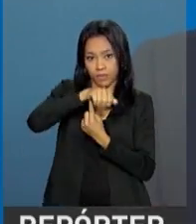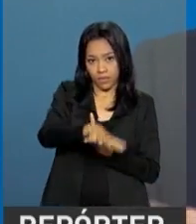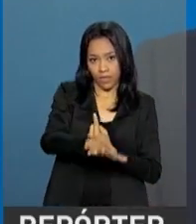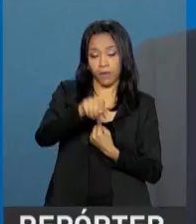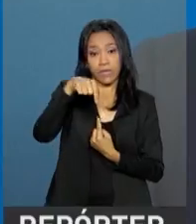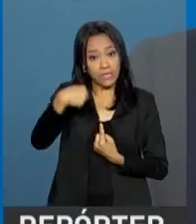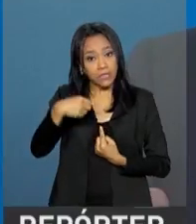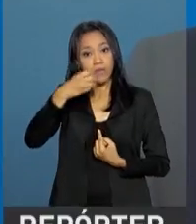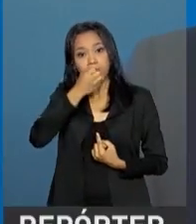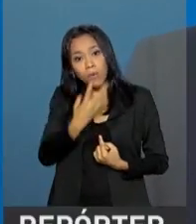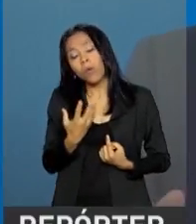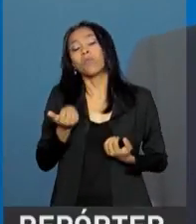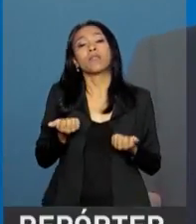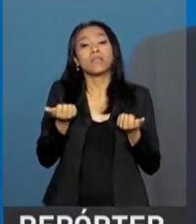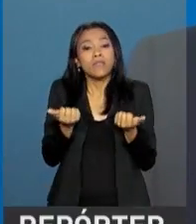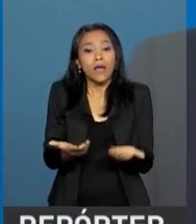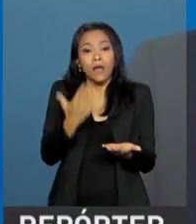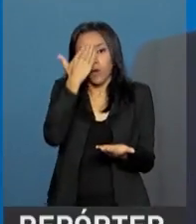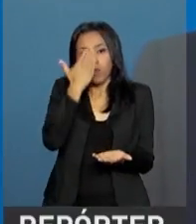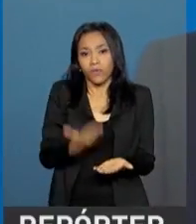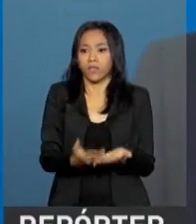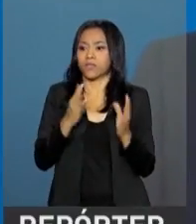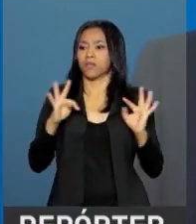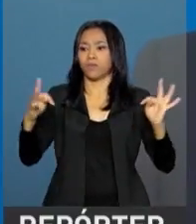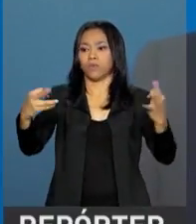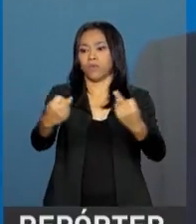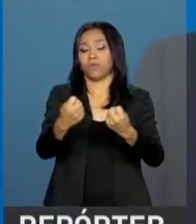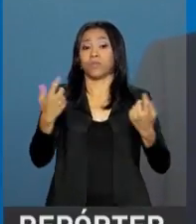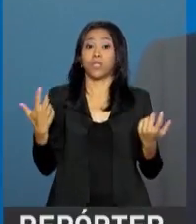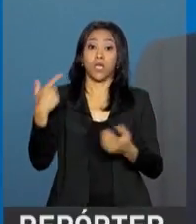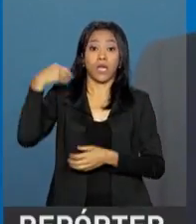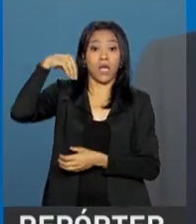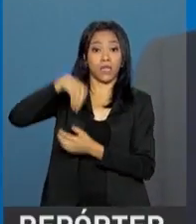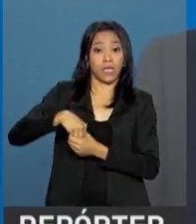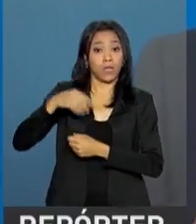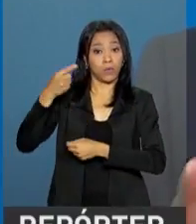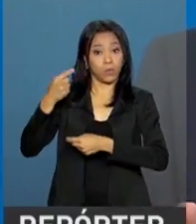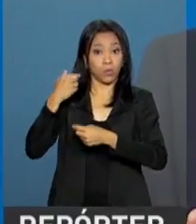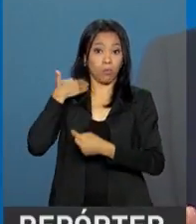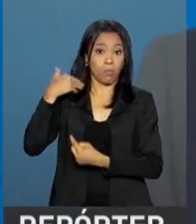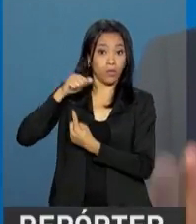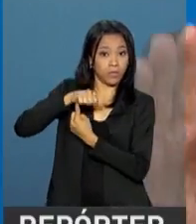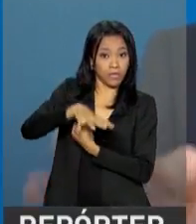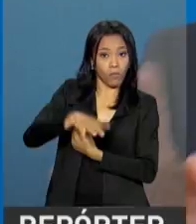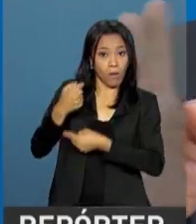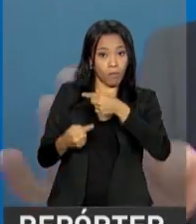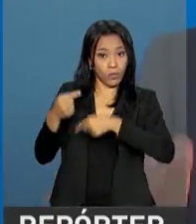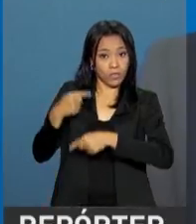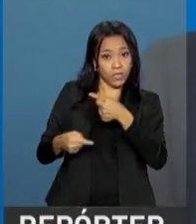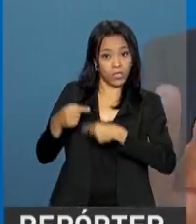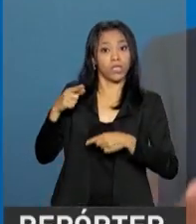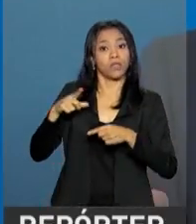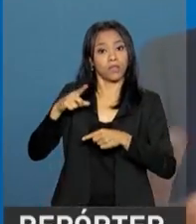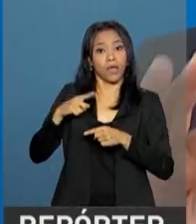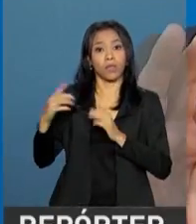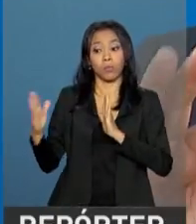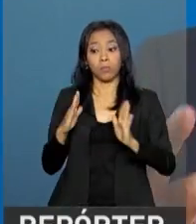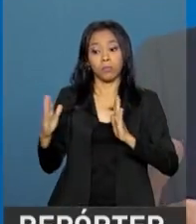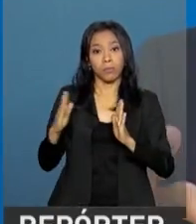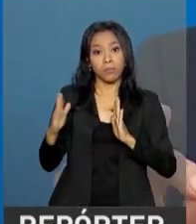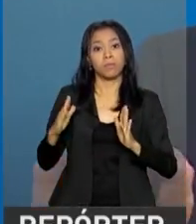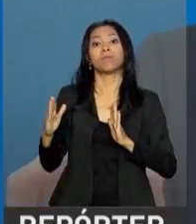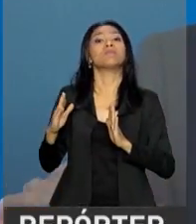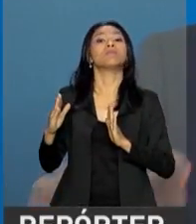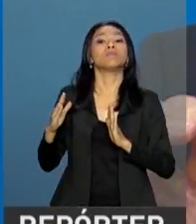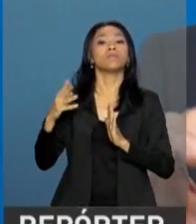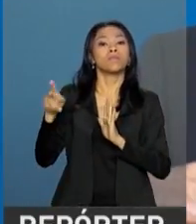confiança a todos de que a política monetária está sendo feito de feita dentro do mandato do banco central